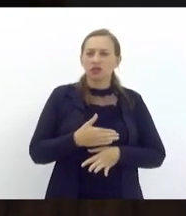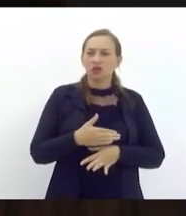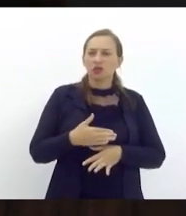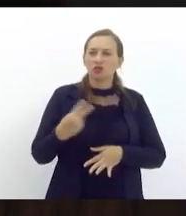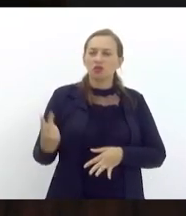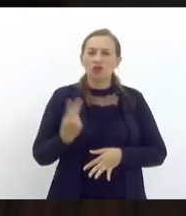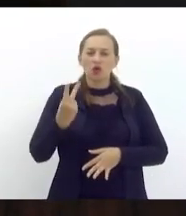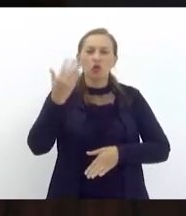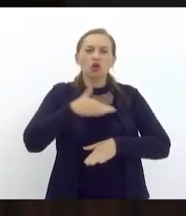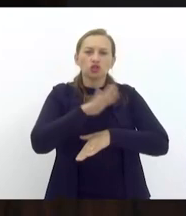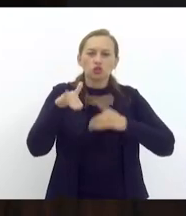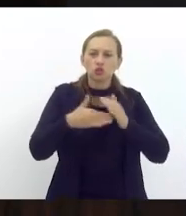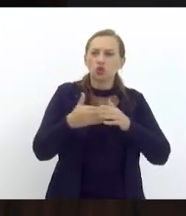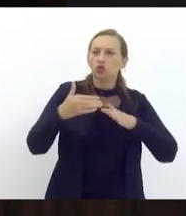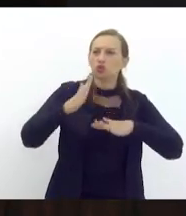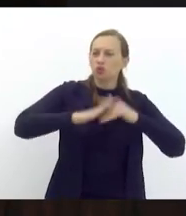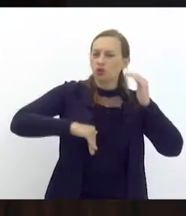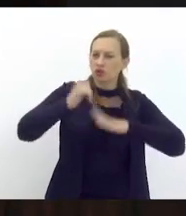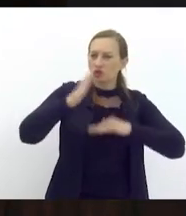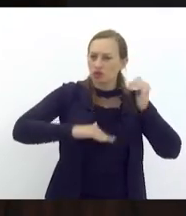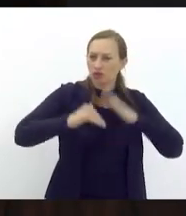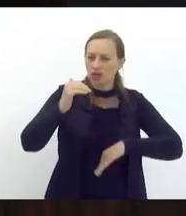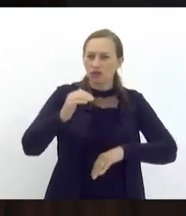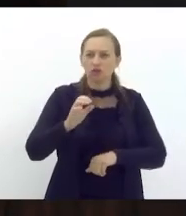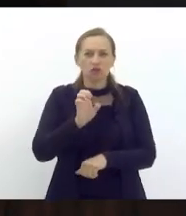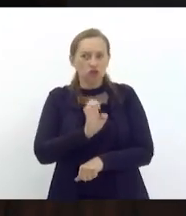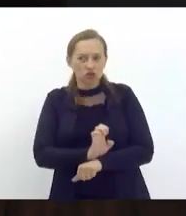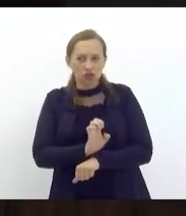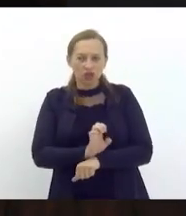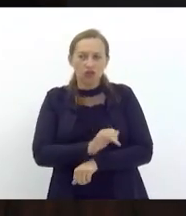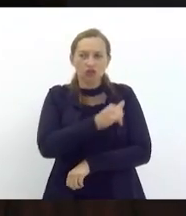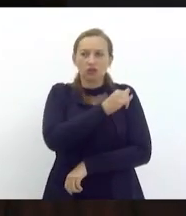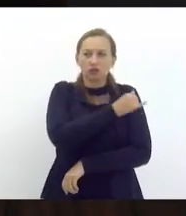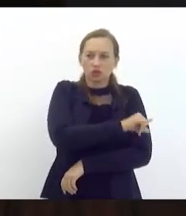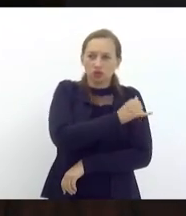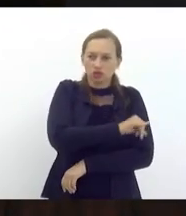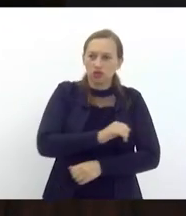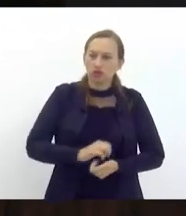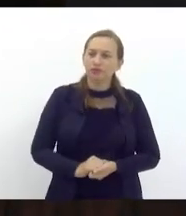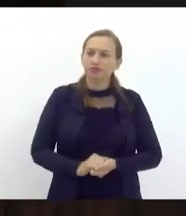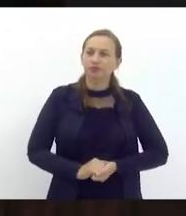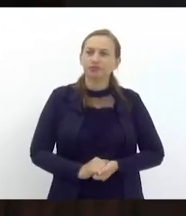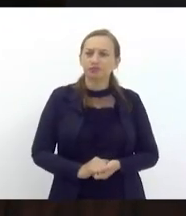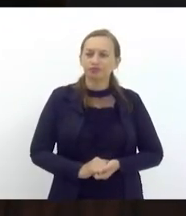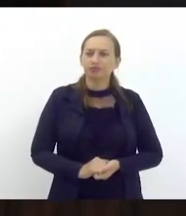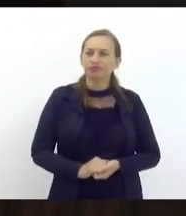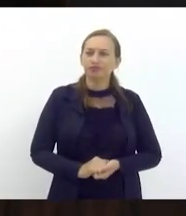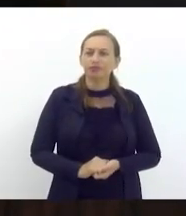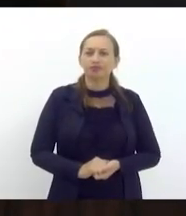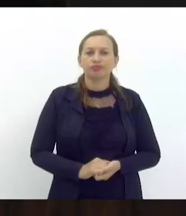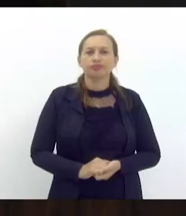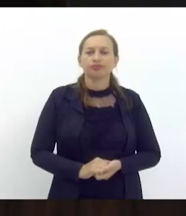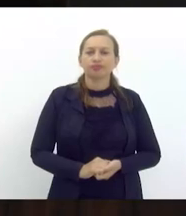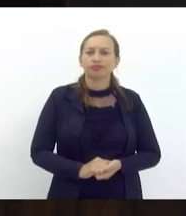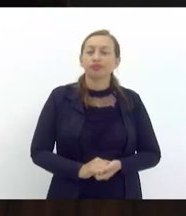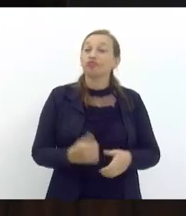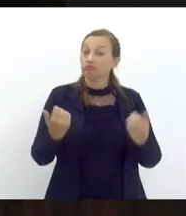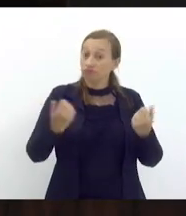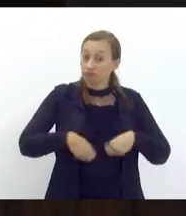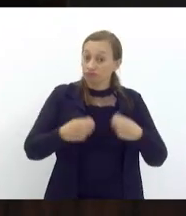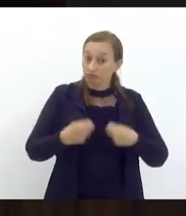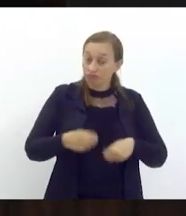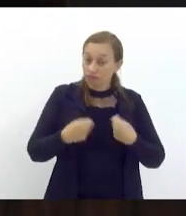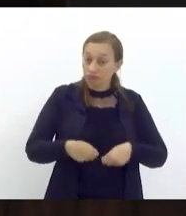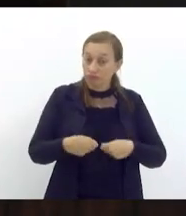profissional que compõem esse estado da federação que é o nosso Rio de Janeiro e que compõem Inclusive a necessidade